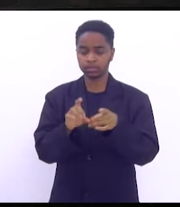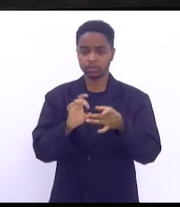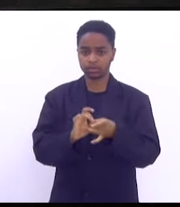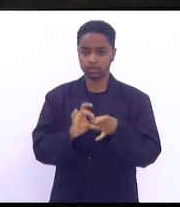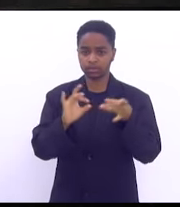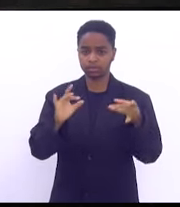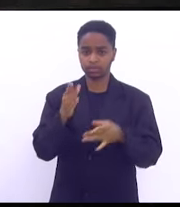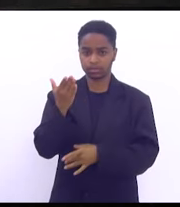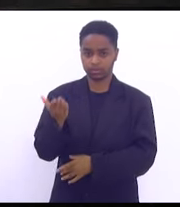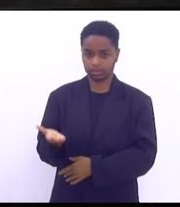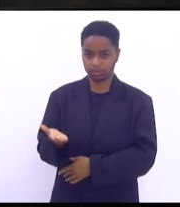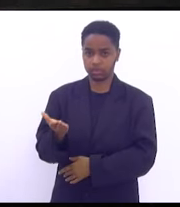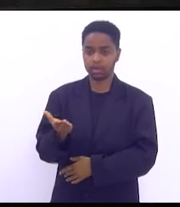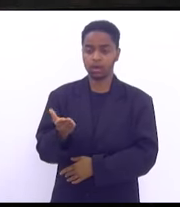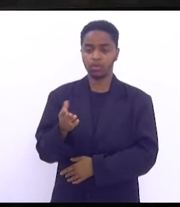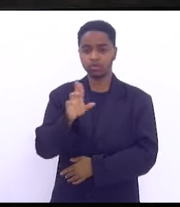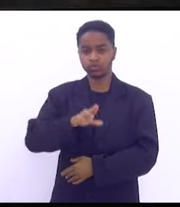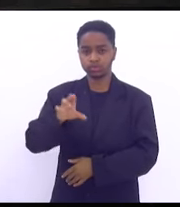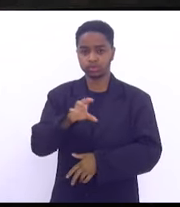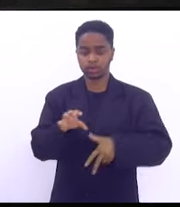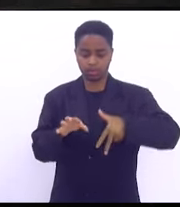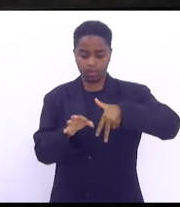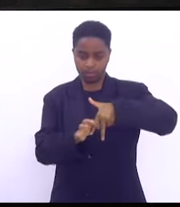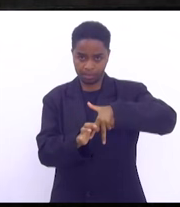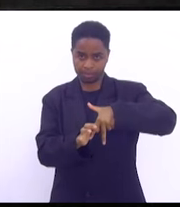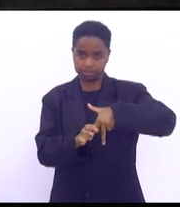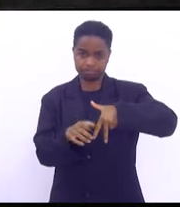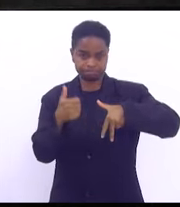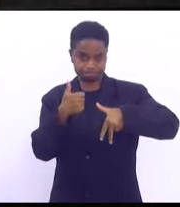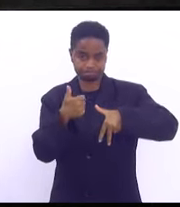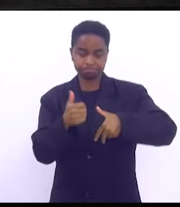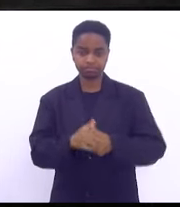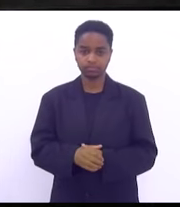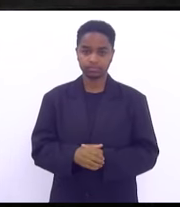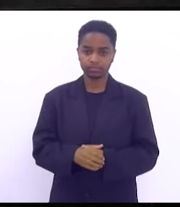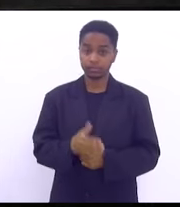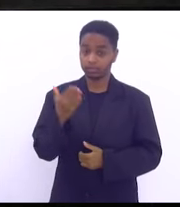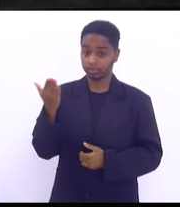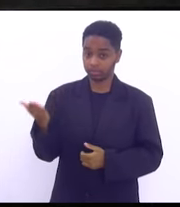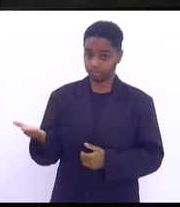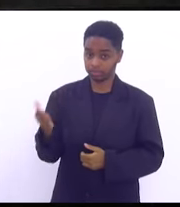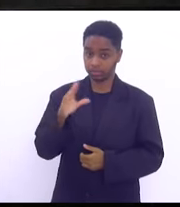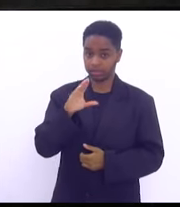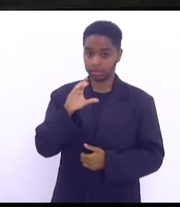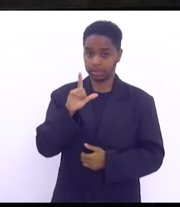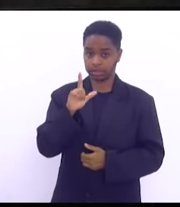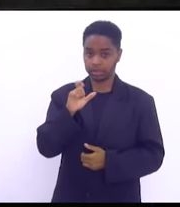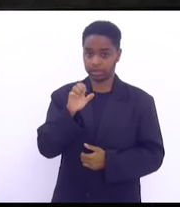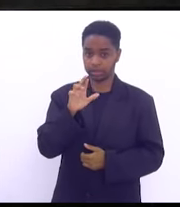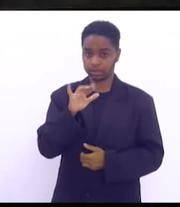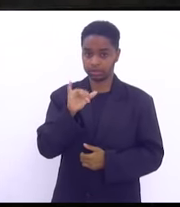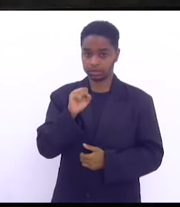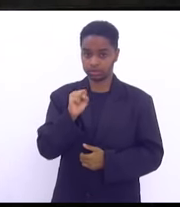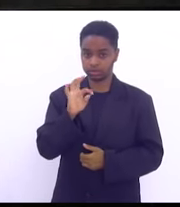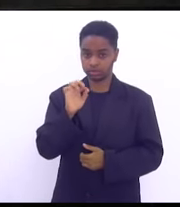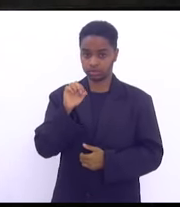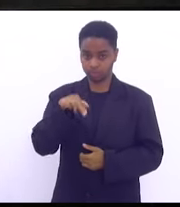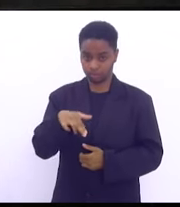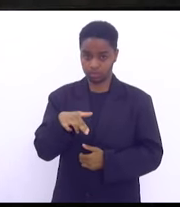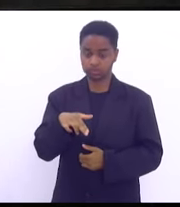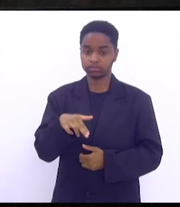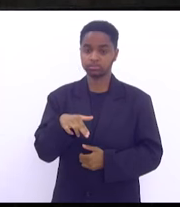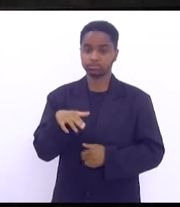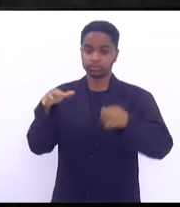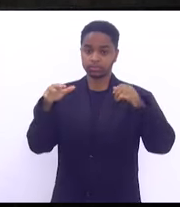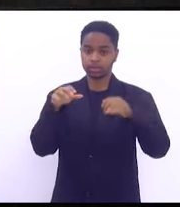medidas cautelares como o uso da tornozeleira. Pois bem, o tal terrorista Clériston, né, assim o STF e a